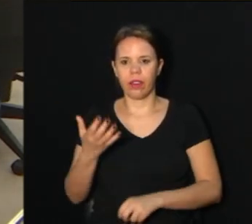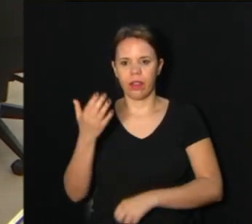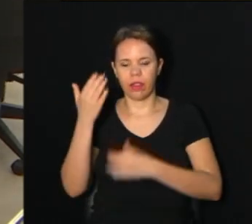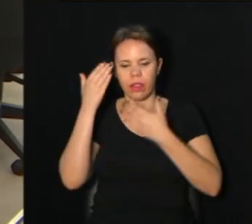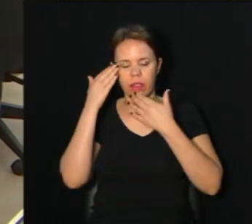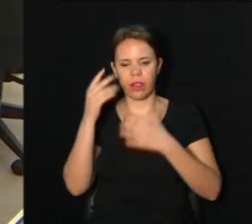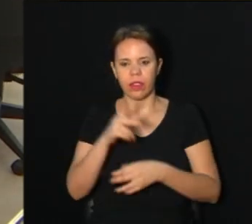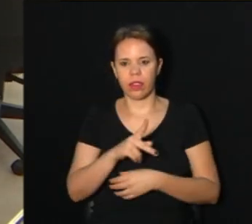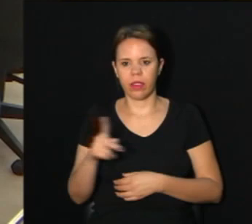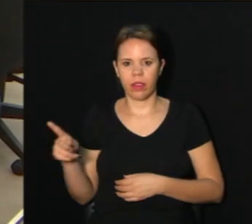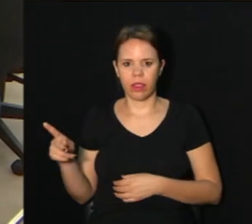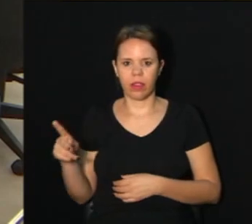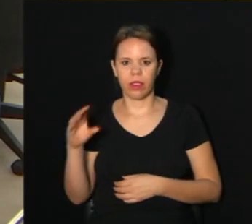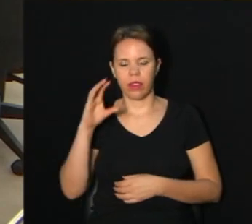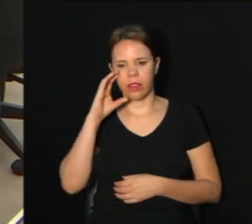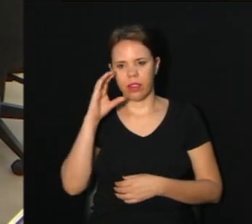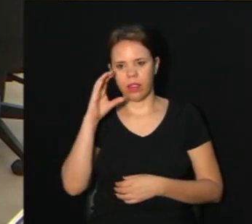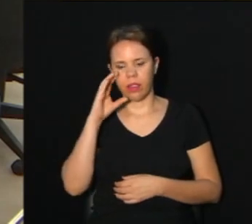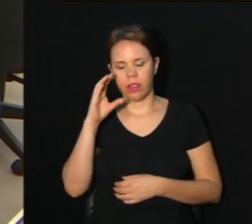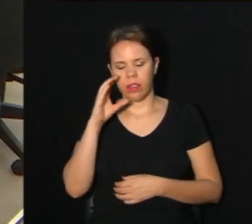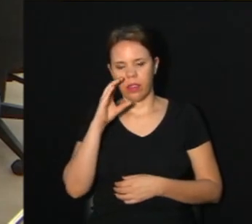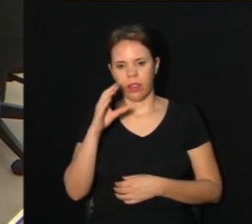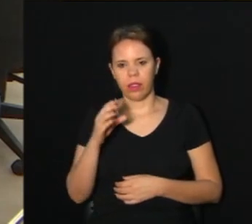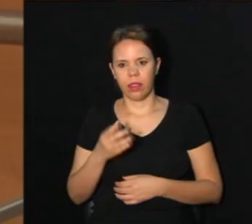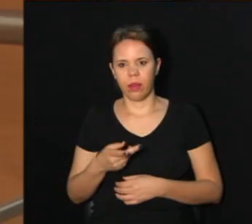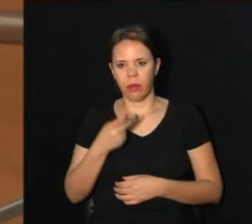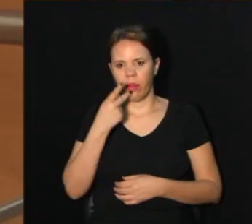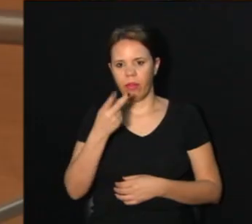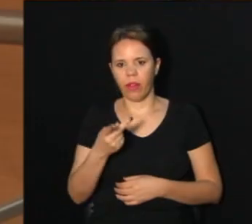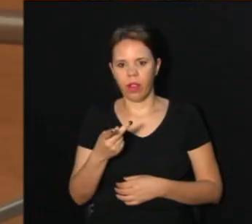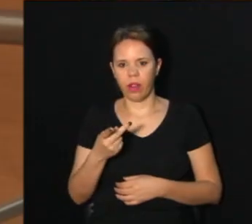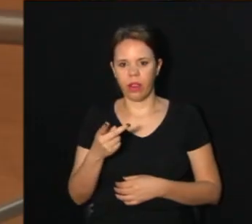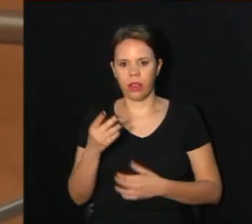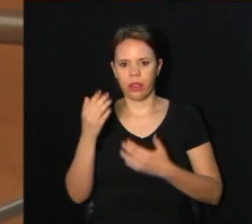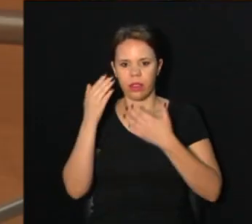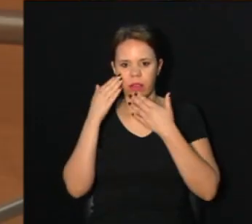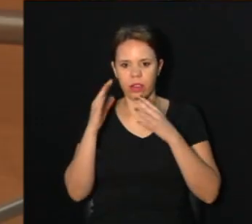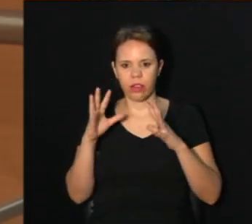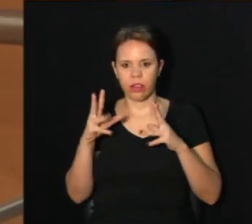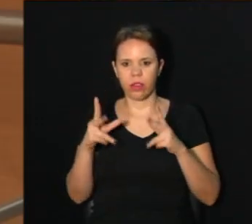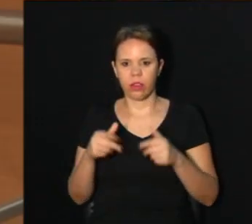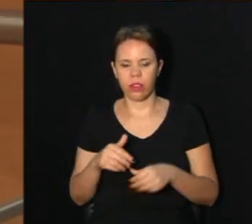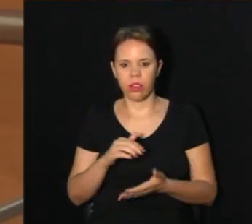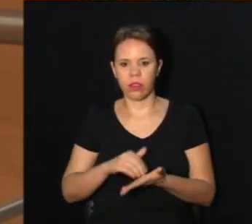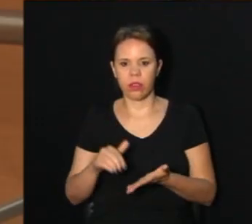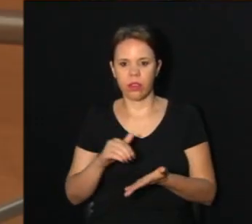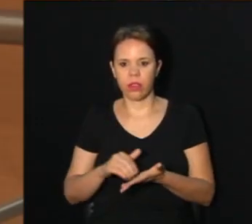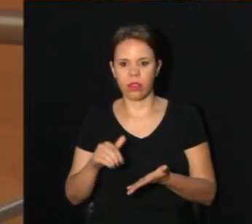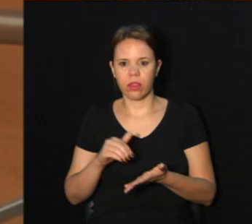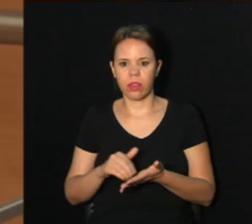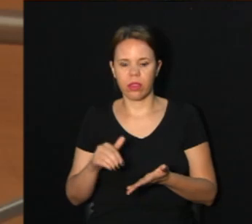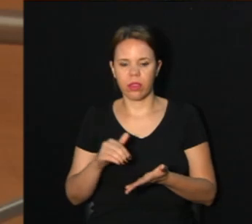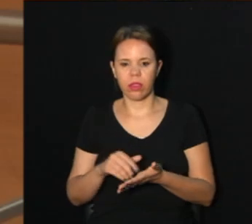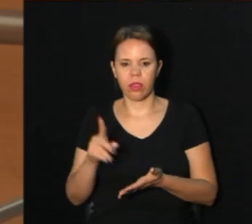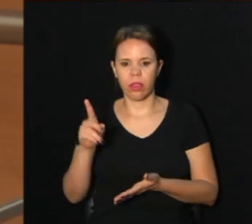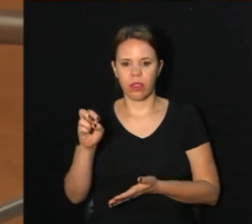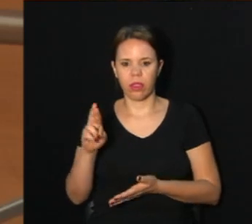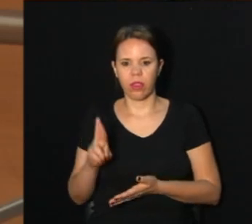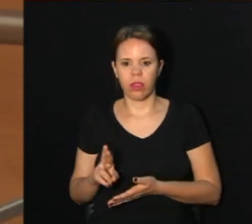ao presidente Henrique Cirilo aí pela palavra, agradecer a todos os secretários, o secretário Peter